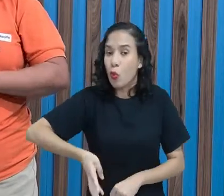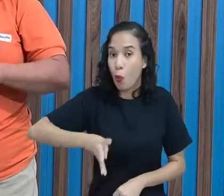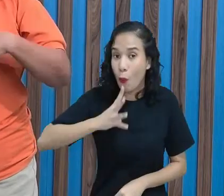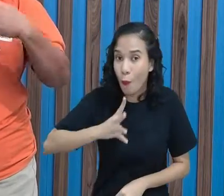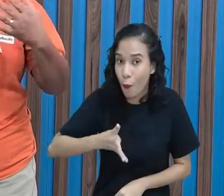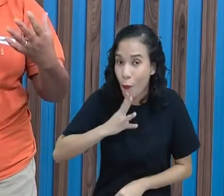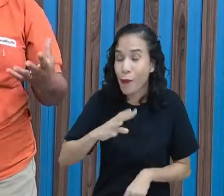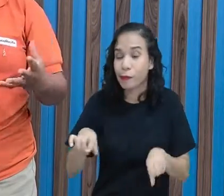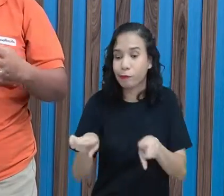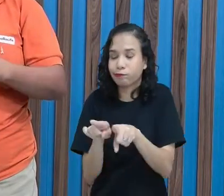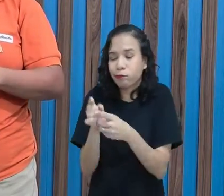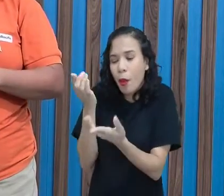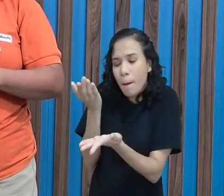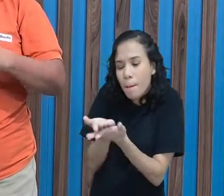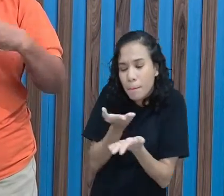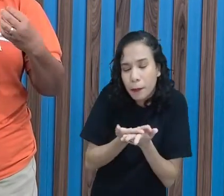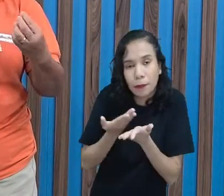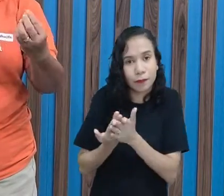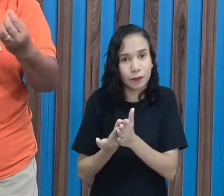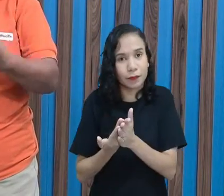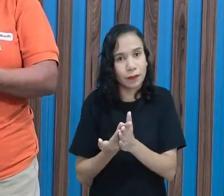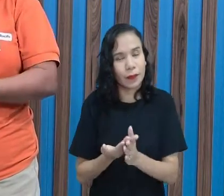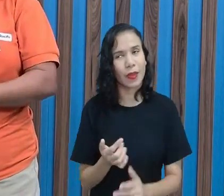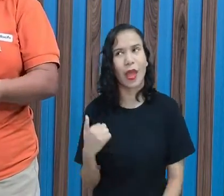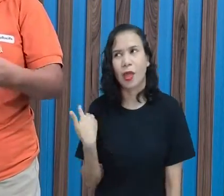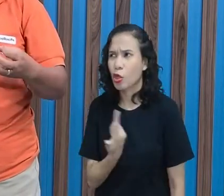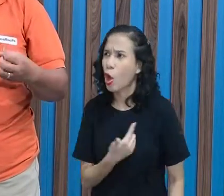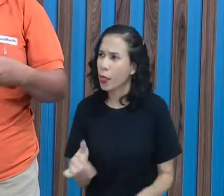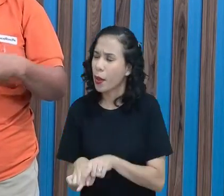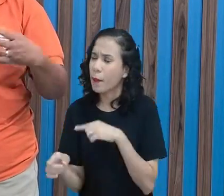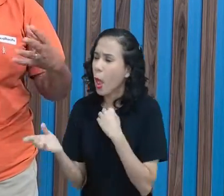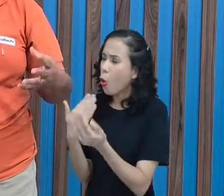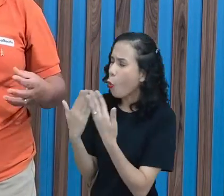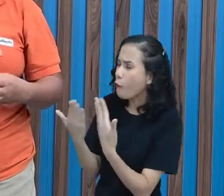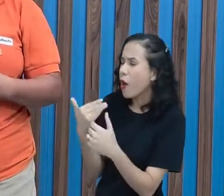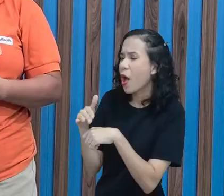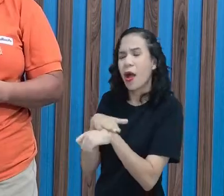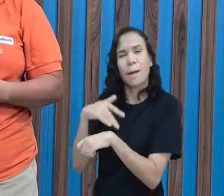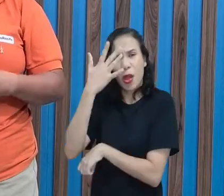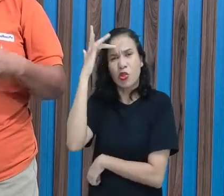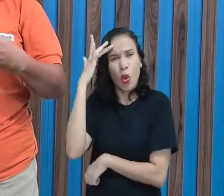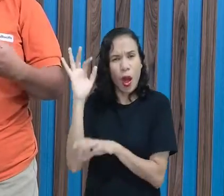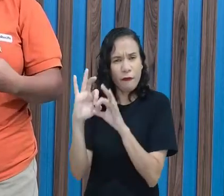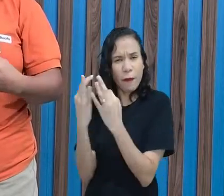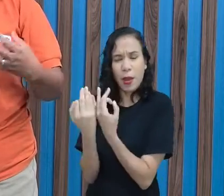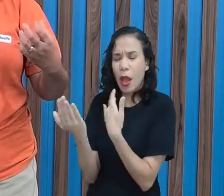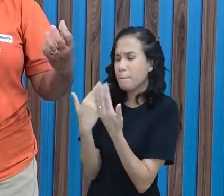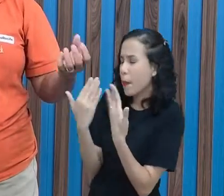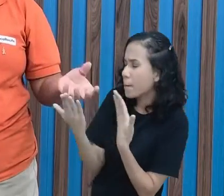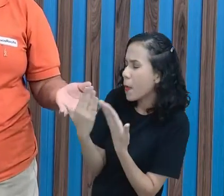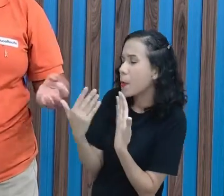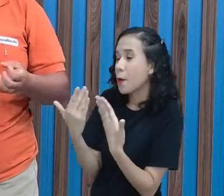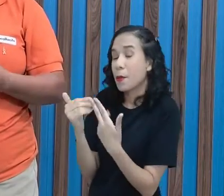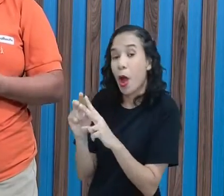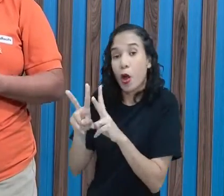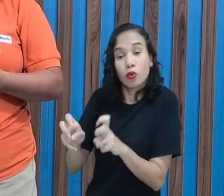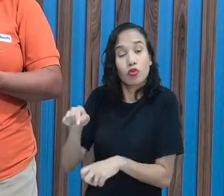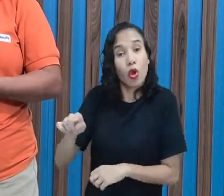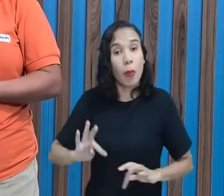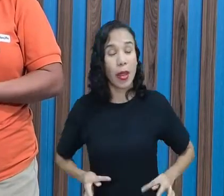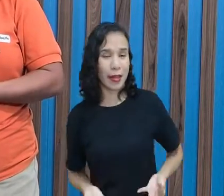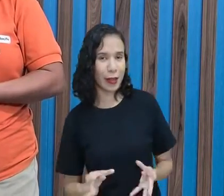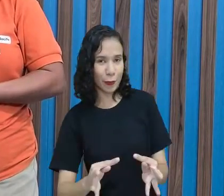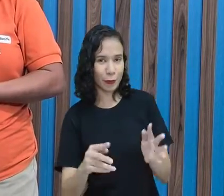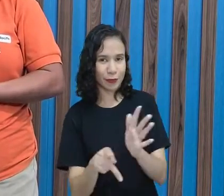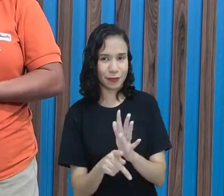a gente estude, né, que a gente até converse com as pessoas da nossa família sobre esses recursos e